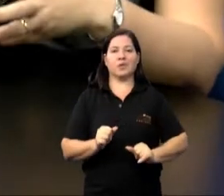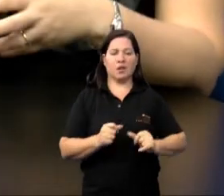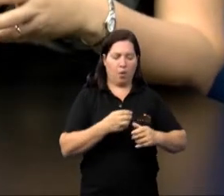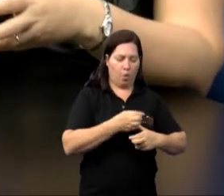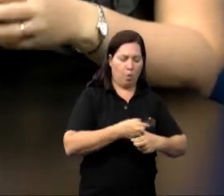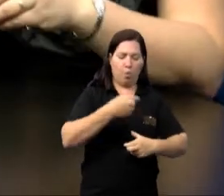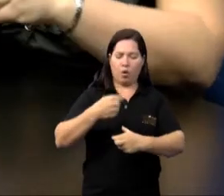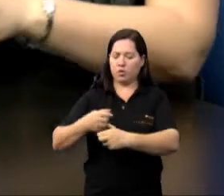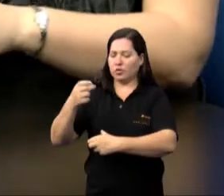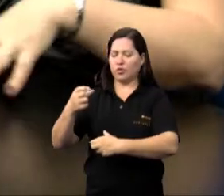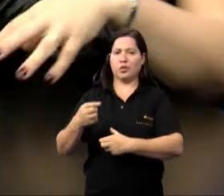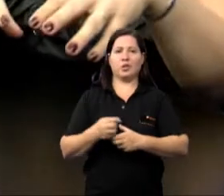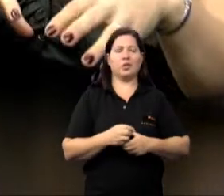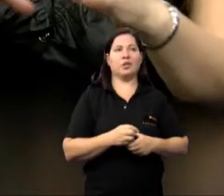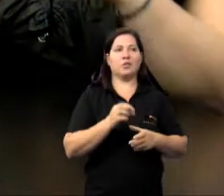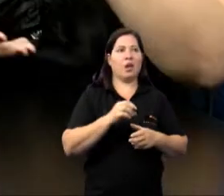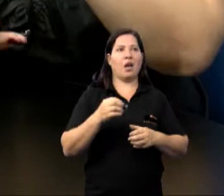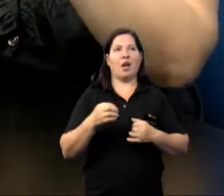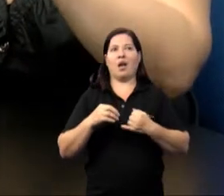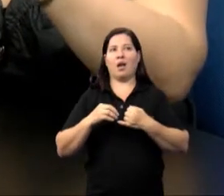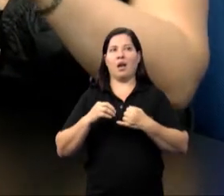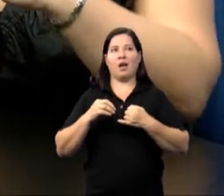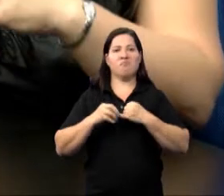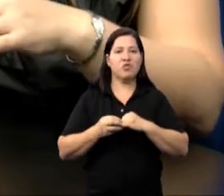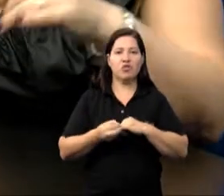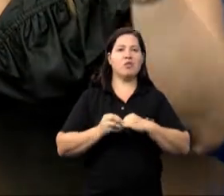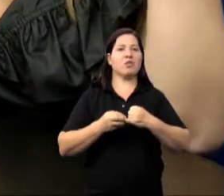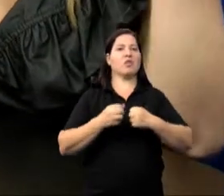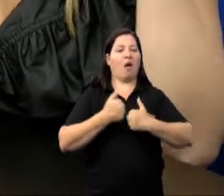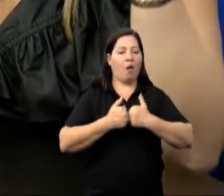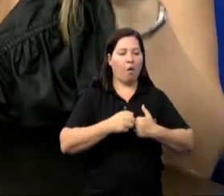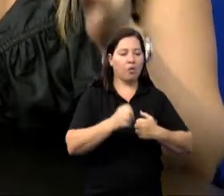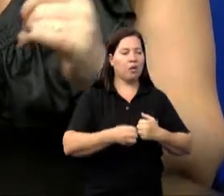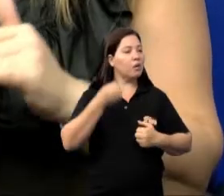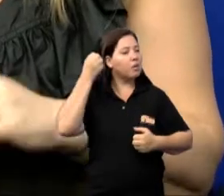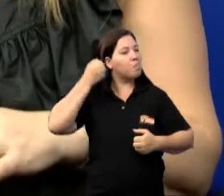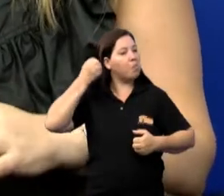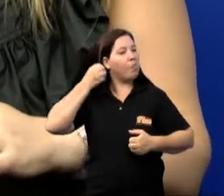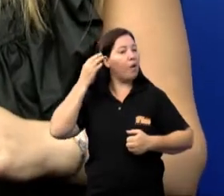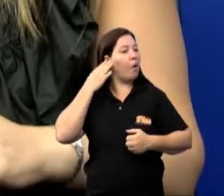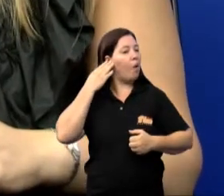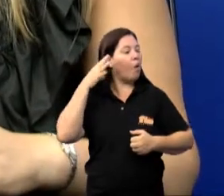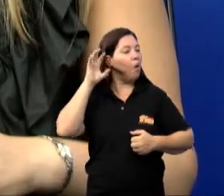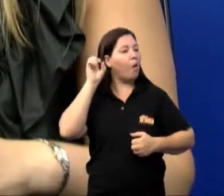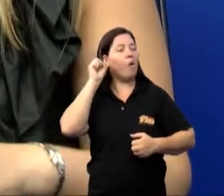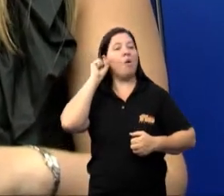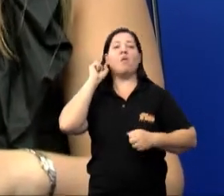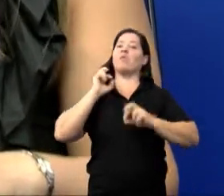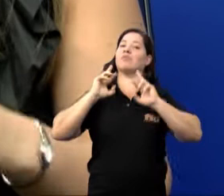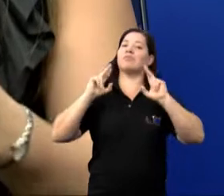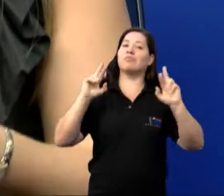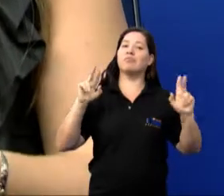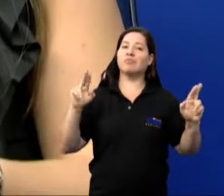vários objetos ali, o potinho do feijão, o potinho do arroz, bem lacradinho, para quê? Para trabalhar a audição para as crianças, os sons diferentes,